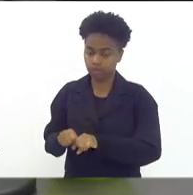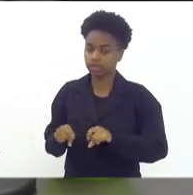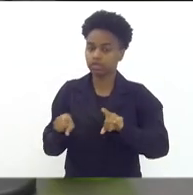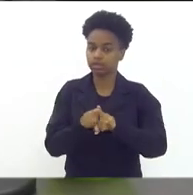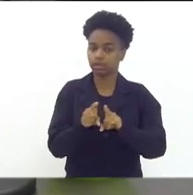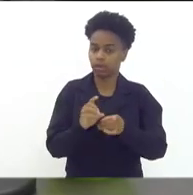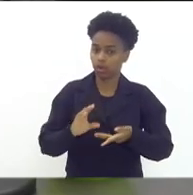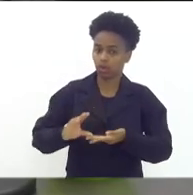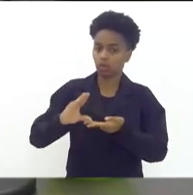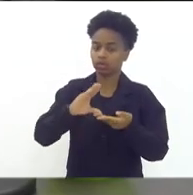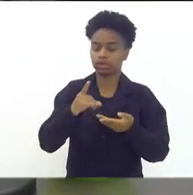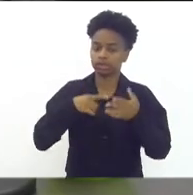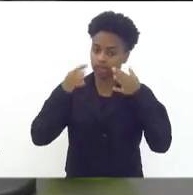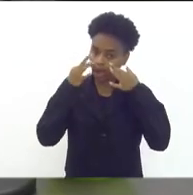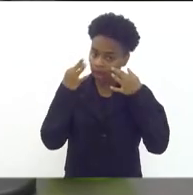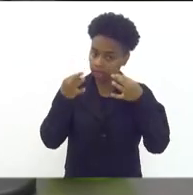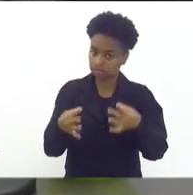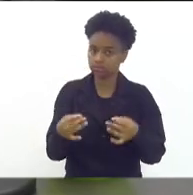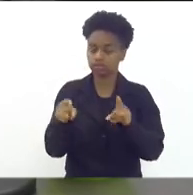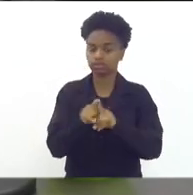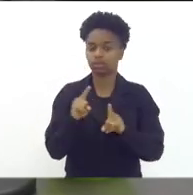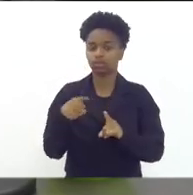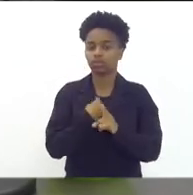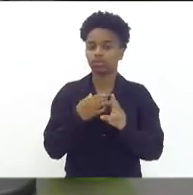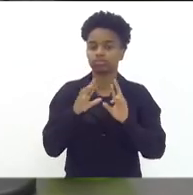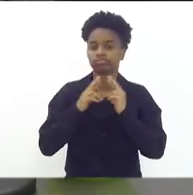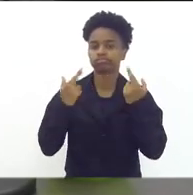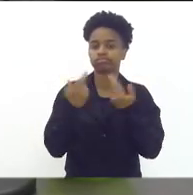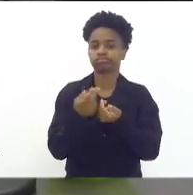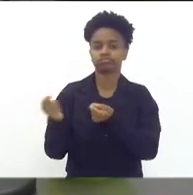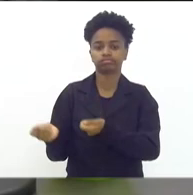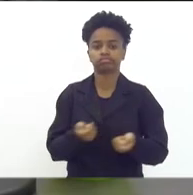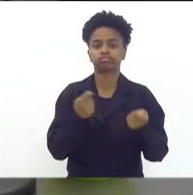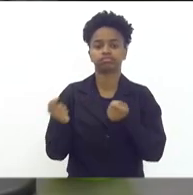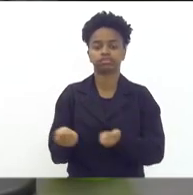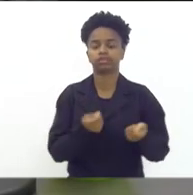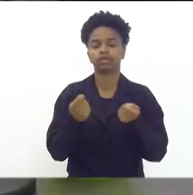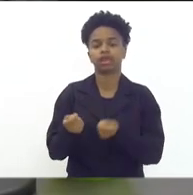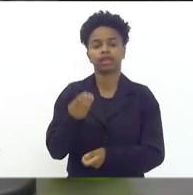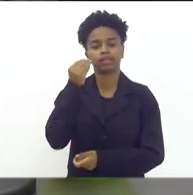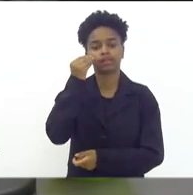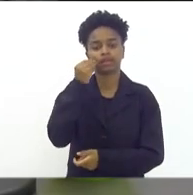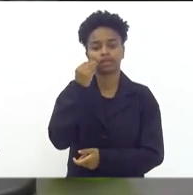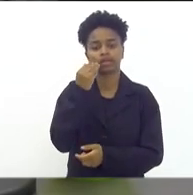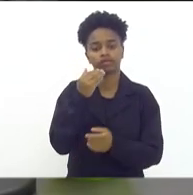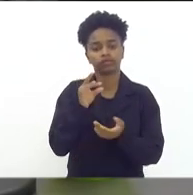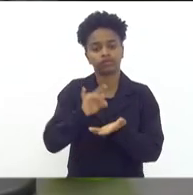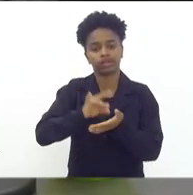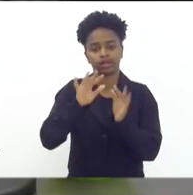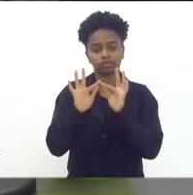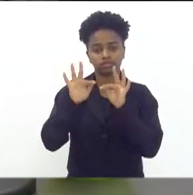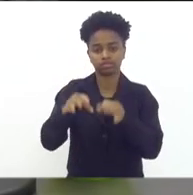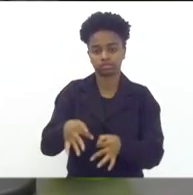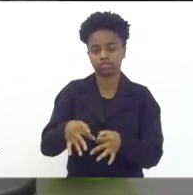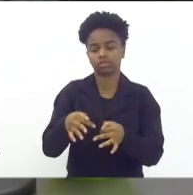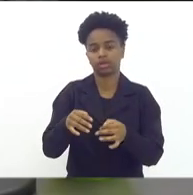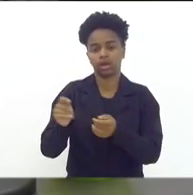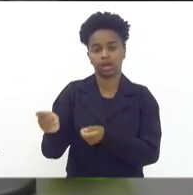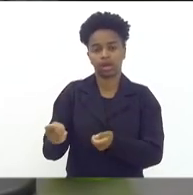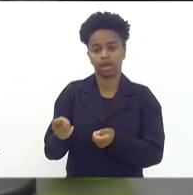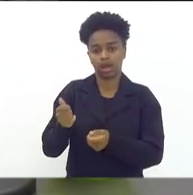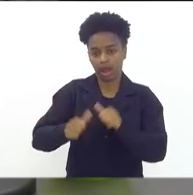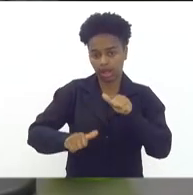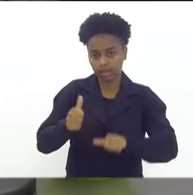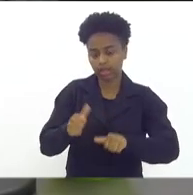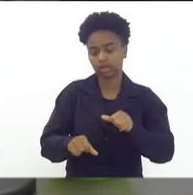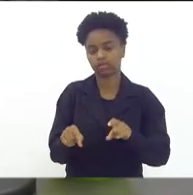sensíveis a essa questão a gente vem se reunindo constantemente para dar um fim a essa a essa revisão e da